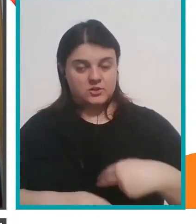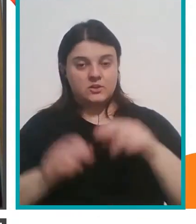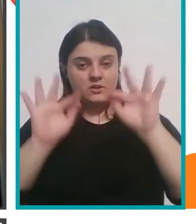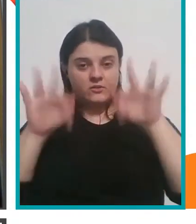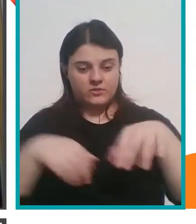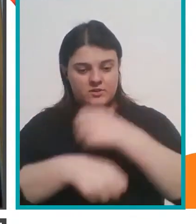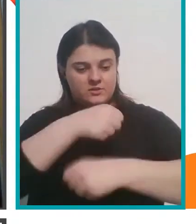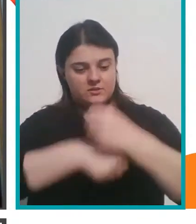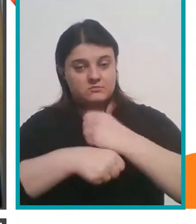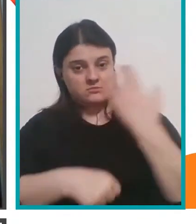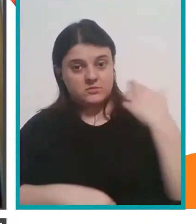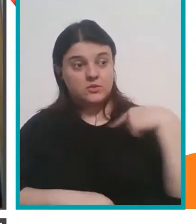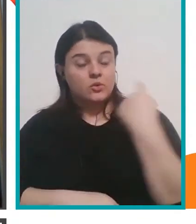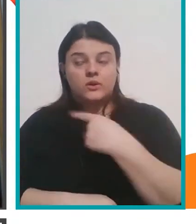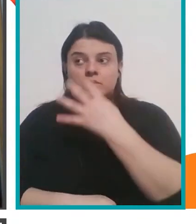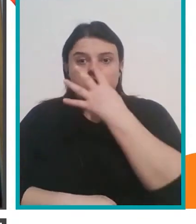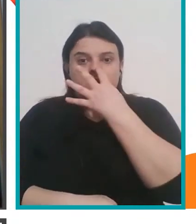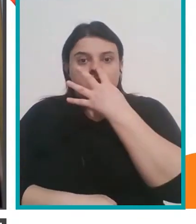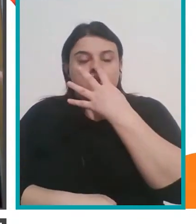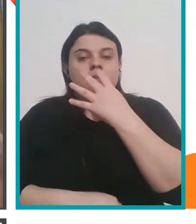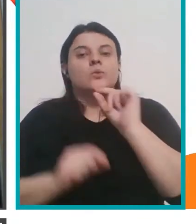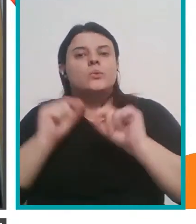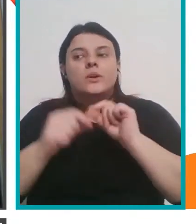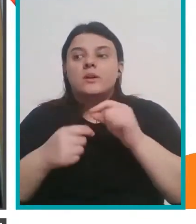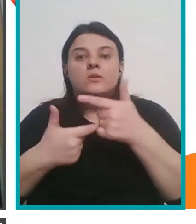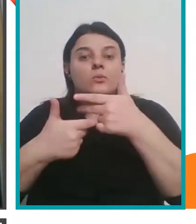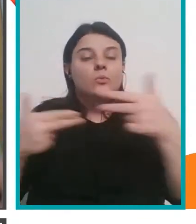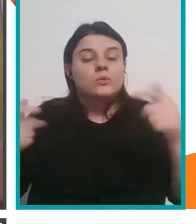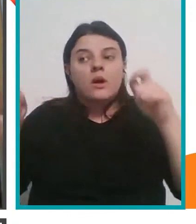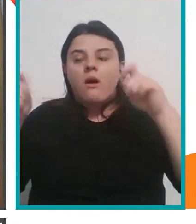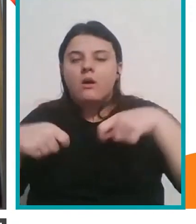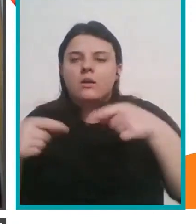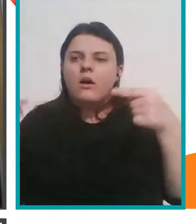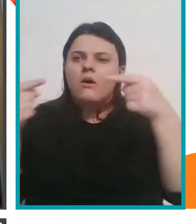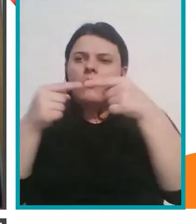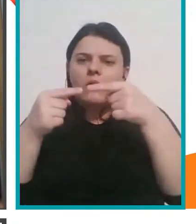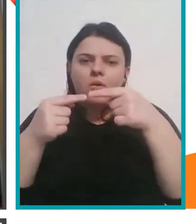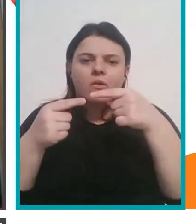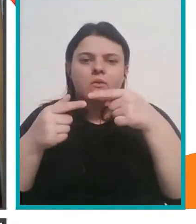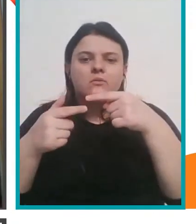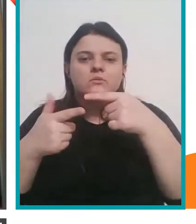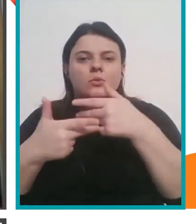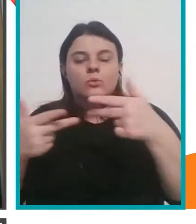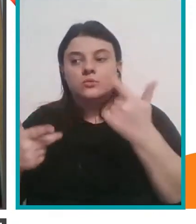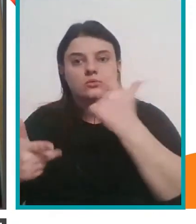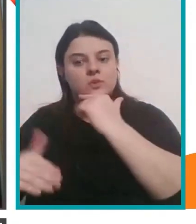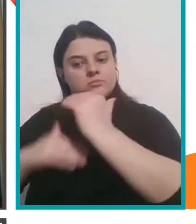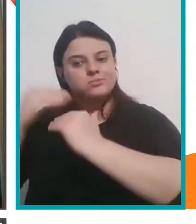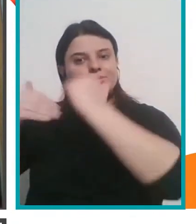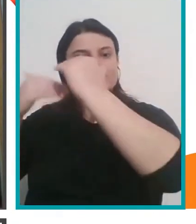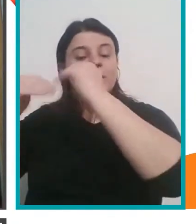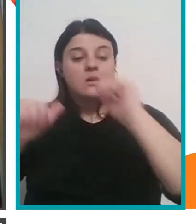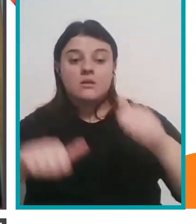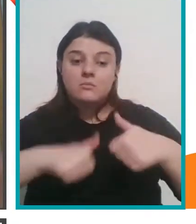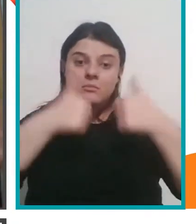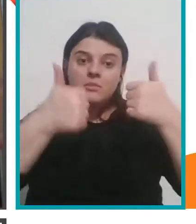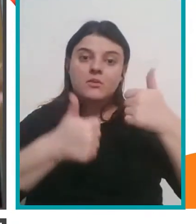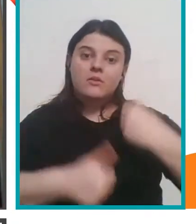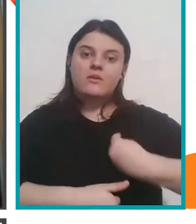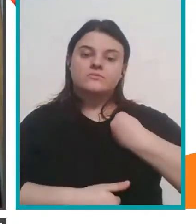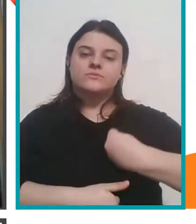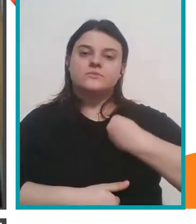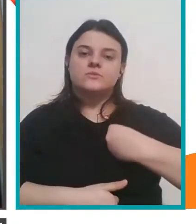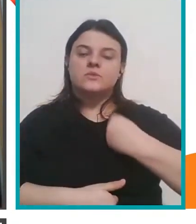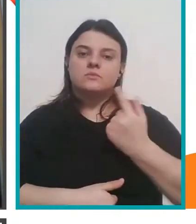muito impactados, né, diante da possibilidade da gente combinar aquilo que é prosperidade com a melhoria da qualidade de vida de um povo,